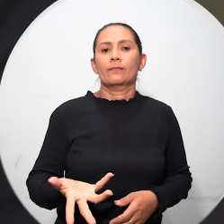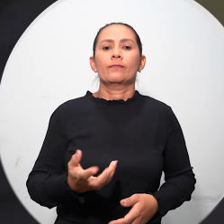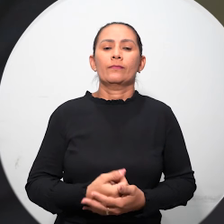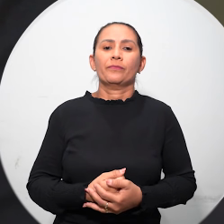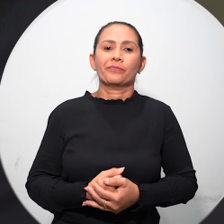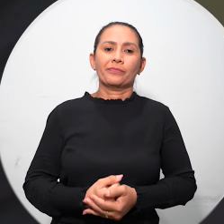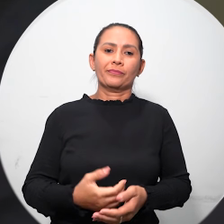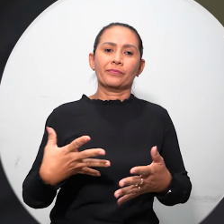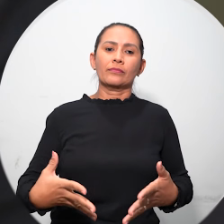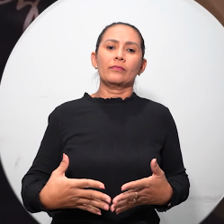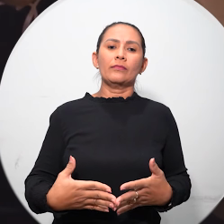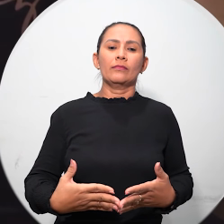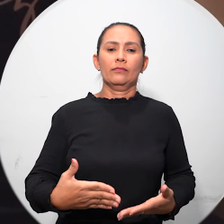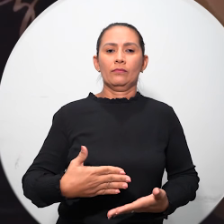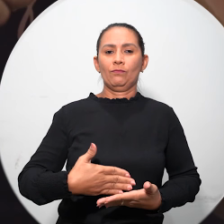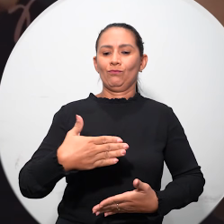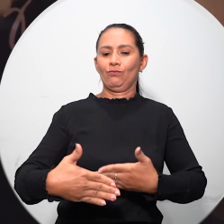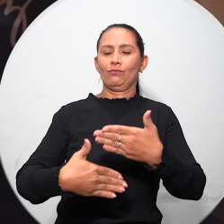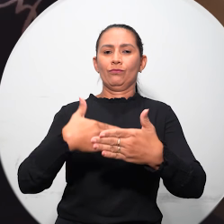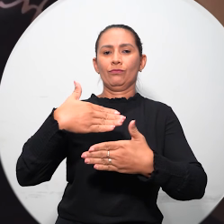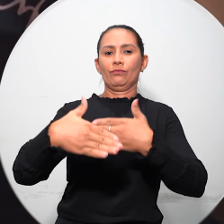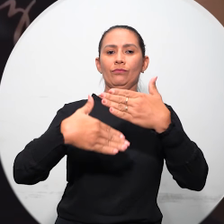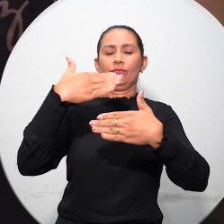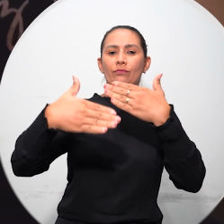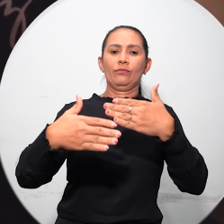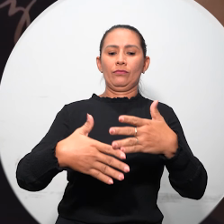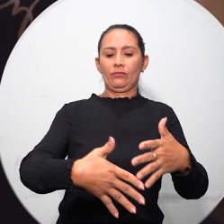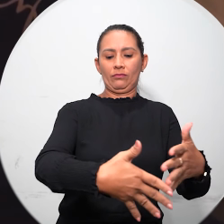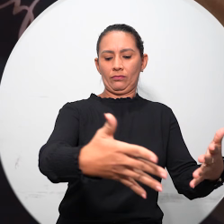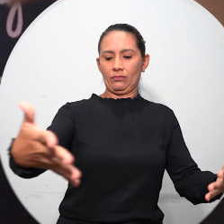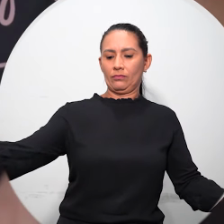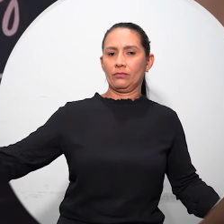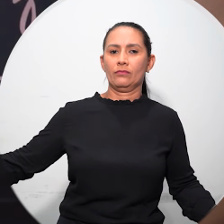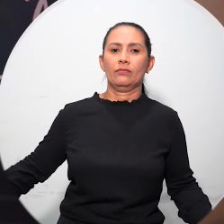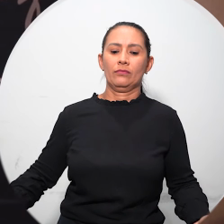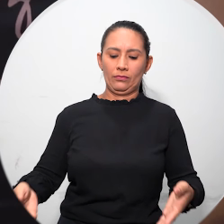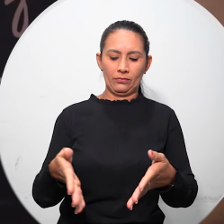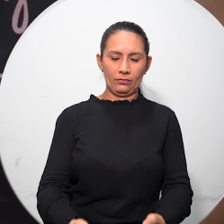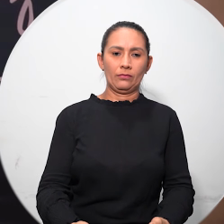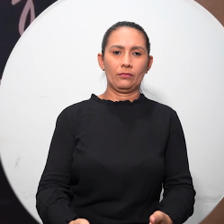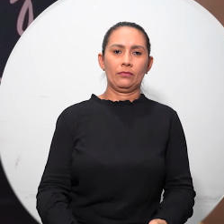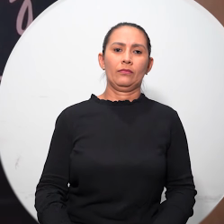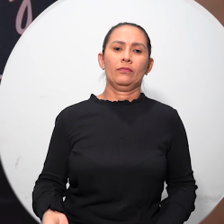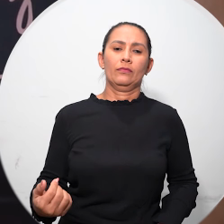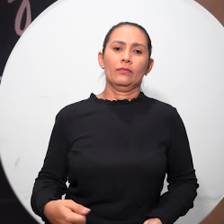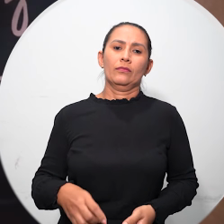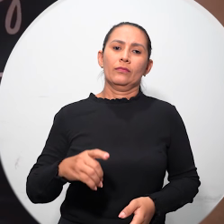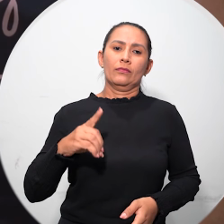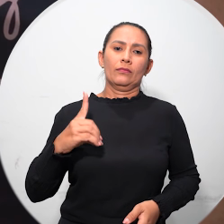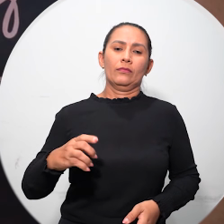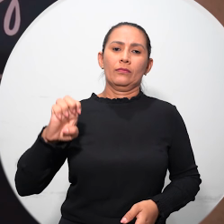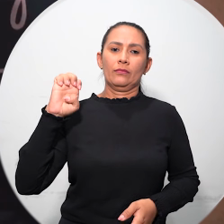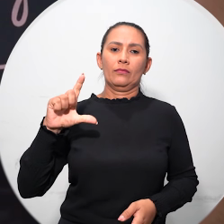emoção, em vez de quando aparece, aquela coisa toda. Visitas que me deixam, às vezes, perplexa, em que as pessoas me perguntam sobre